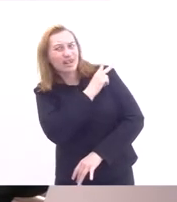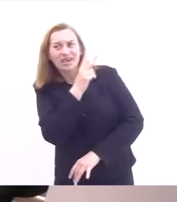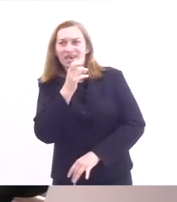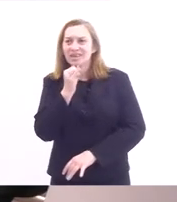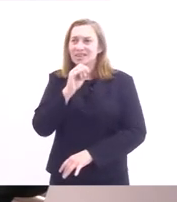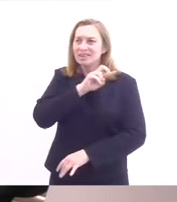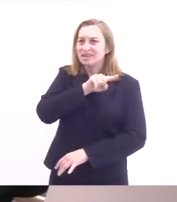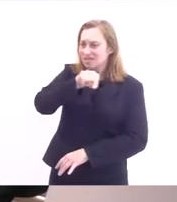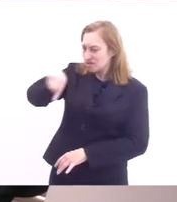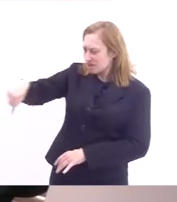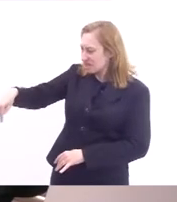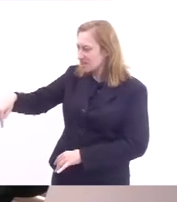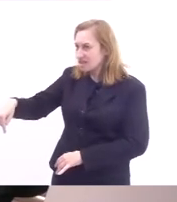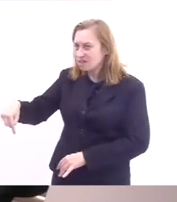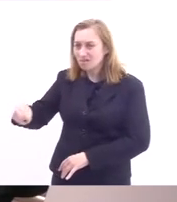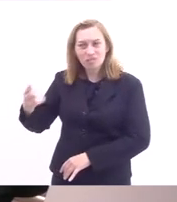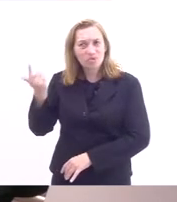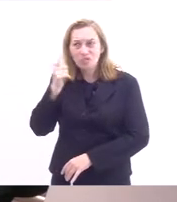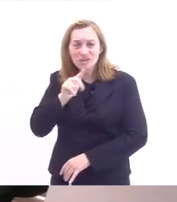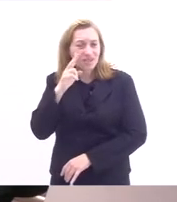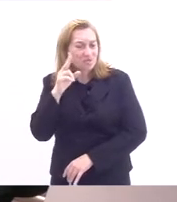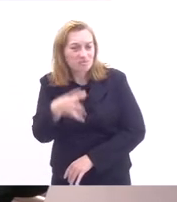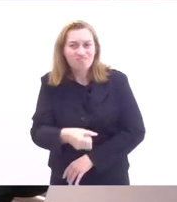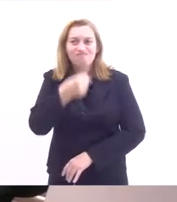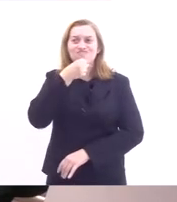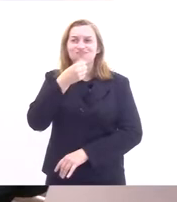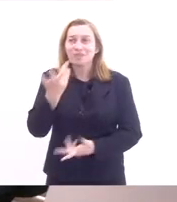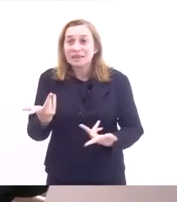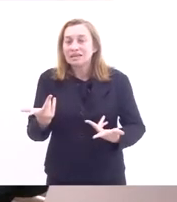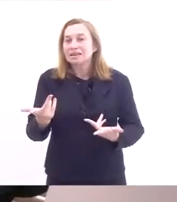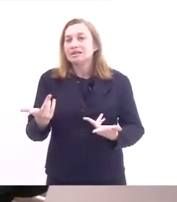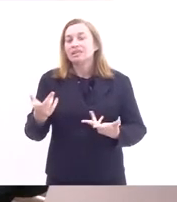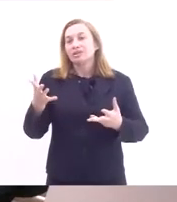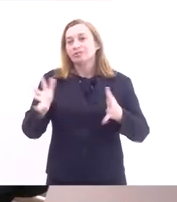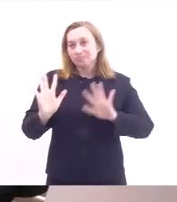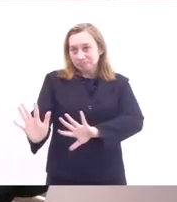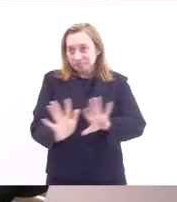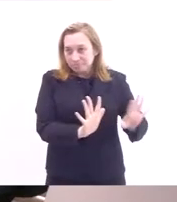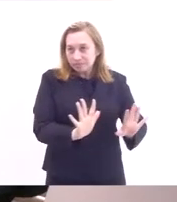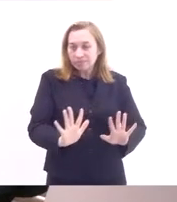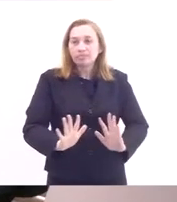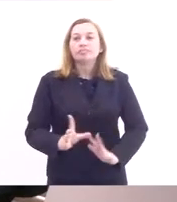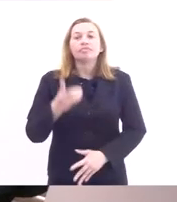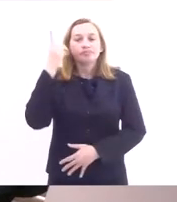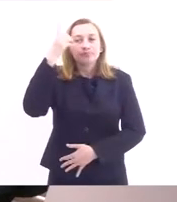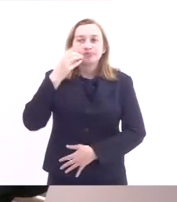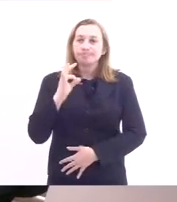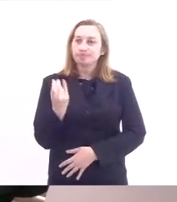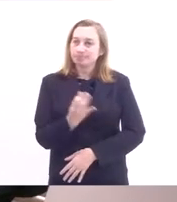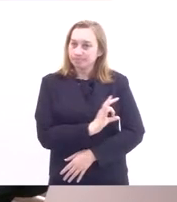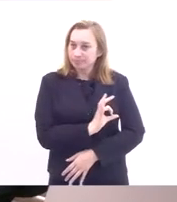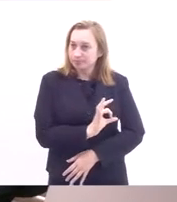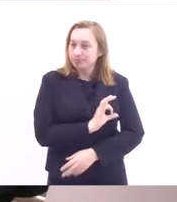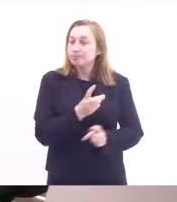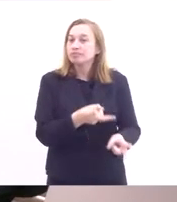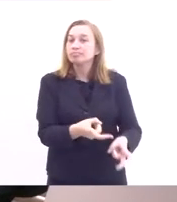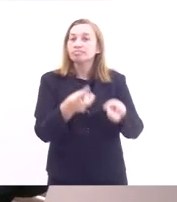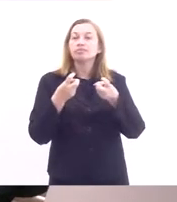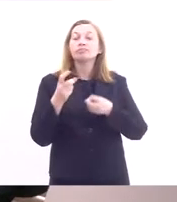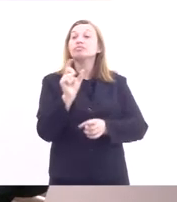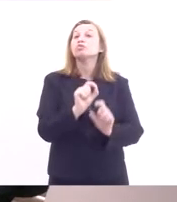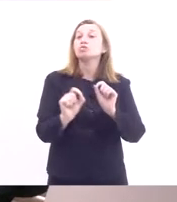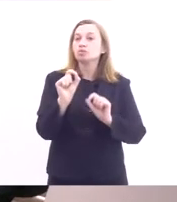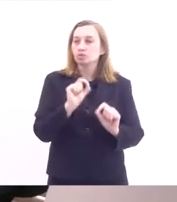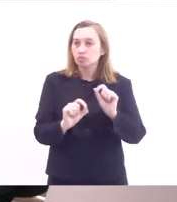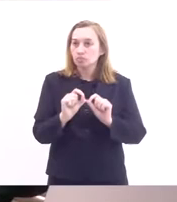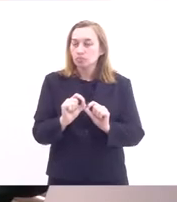não tem acesso ao microfone. Mas olha só, deputada Marta Rocha, a gente observa